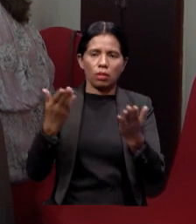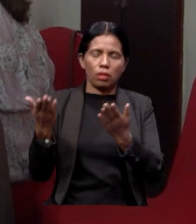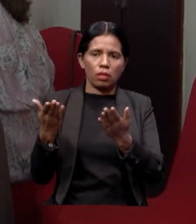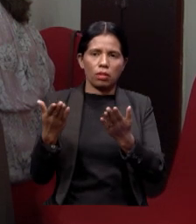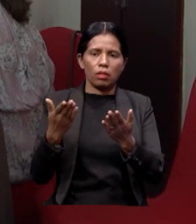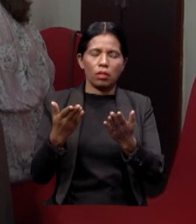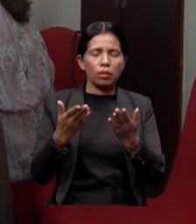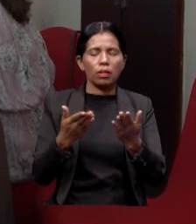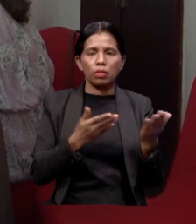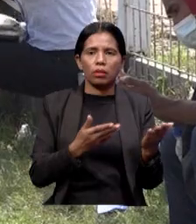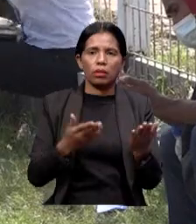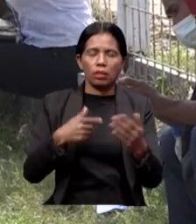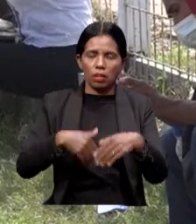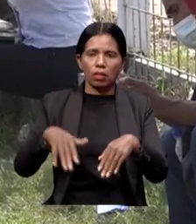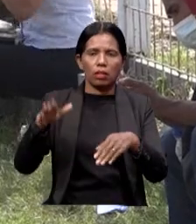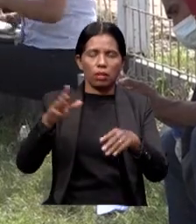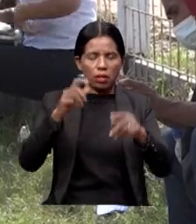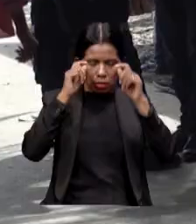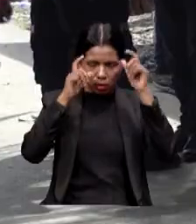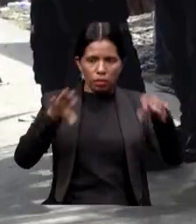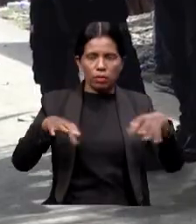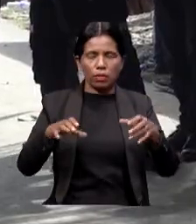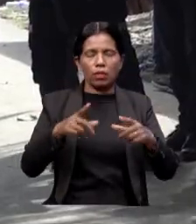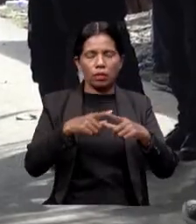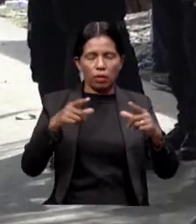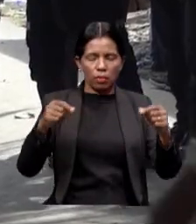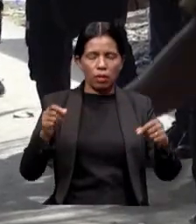Timor Leste ba servisu iha nasaun seluk, hanesan Japão,